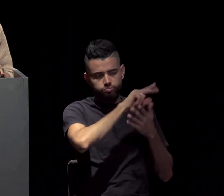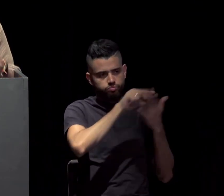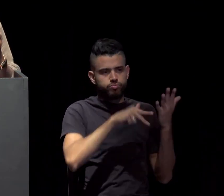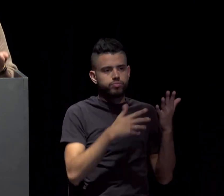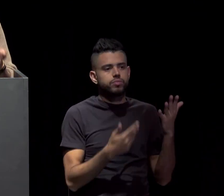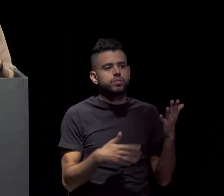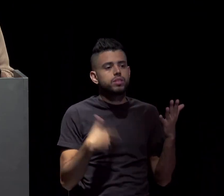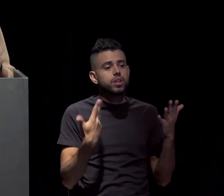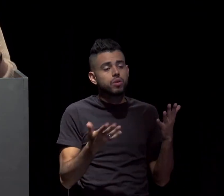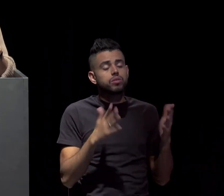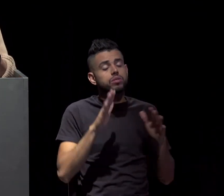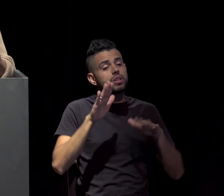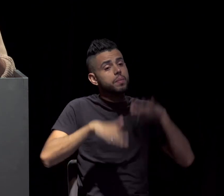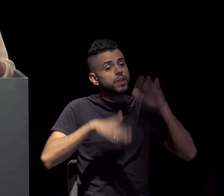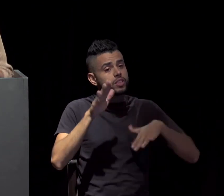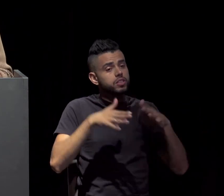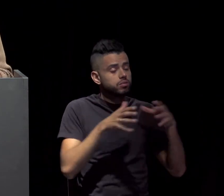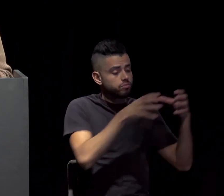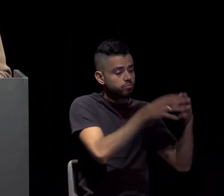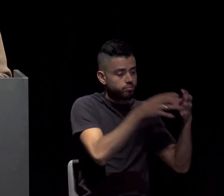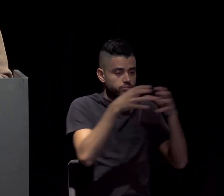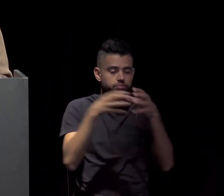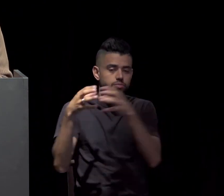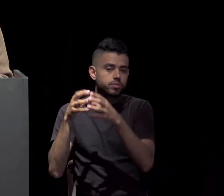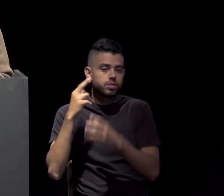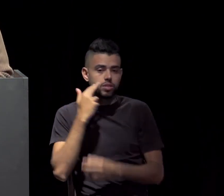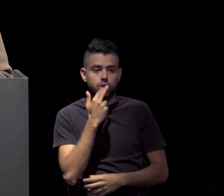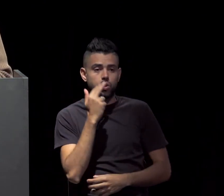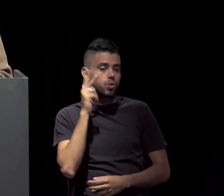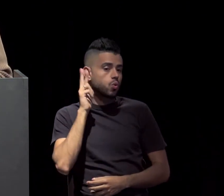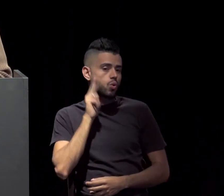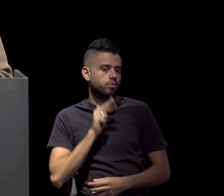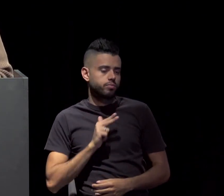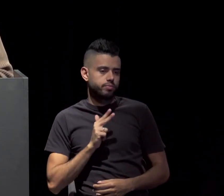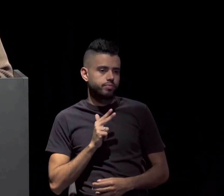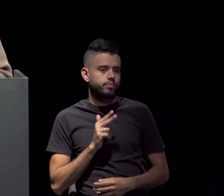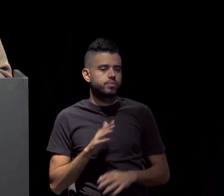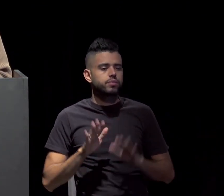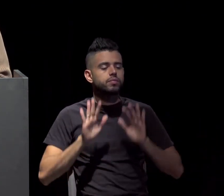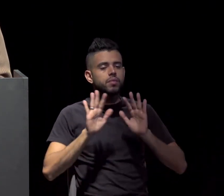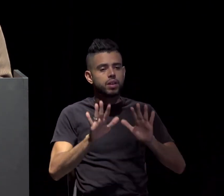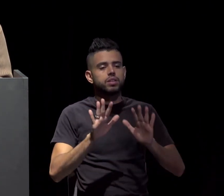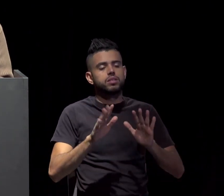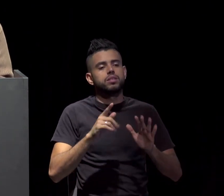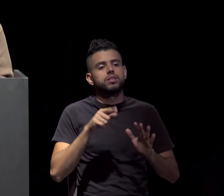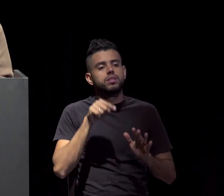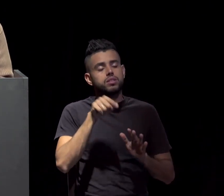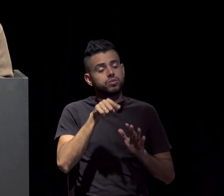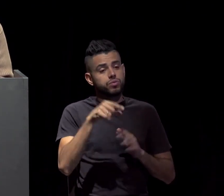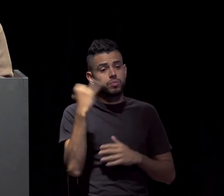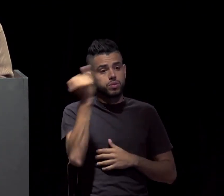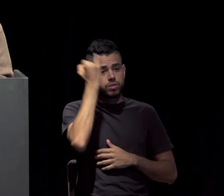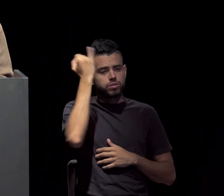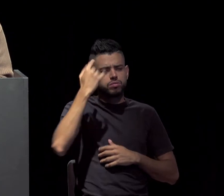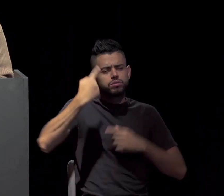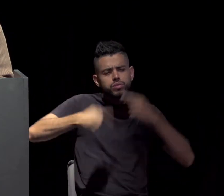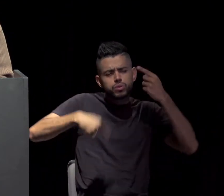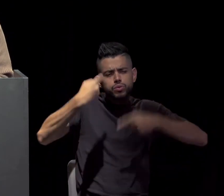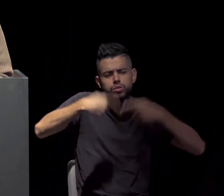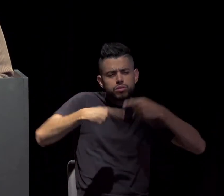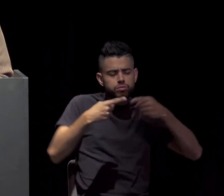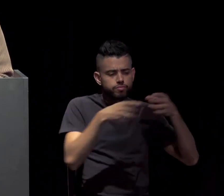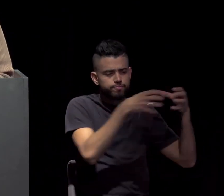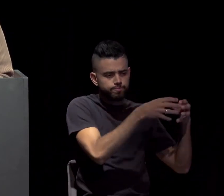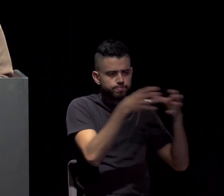processo de reunião dos devotos dentro das irmandades. A historiografia foi crucial quando recolocou a discussão sobre as irmandades no